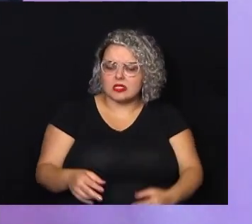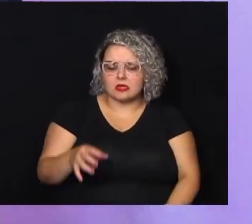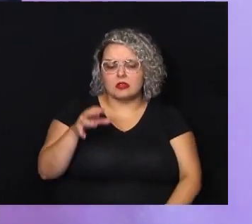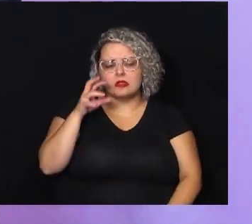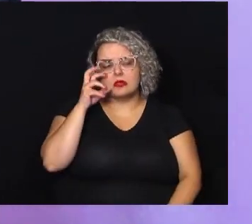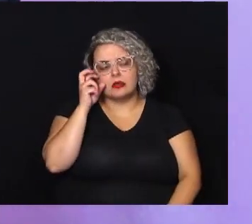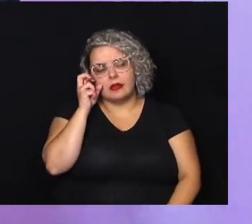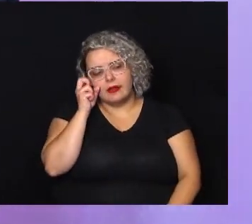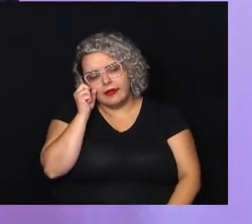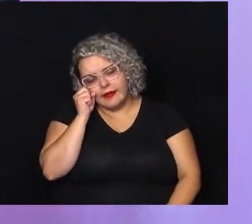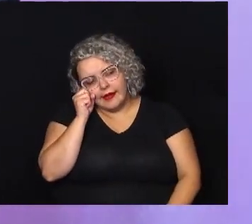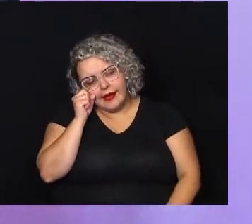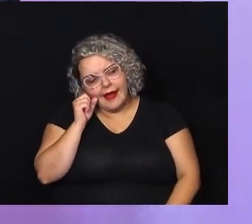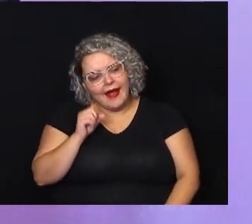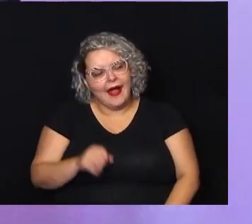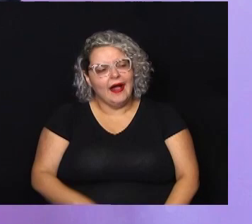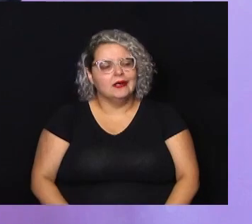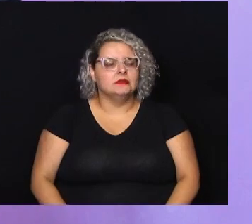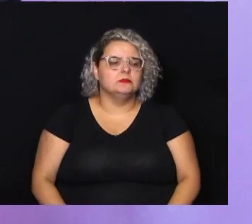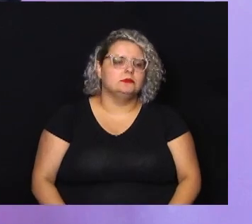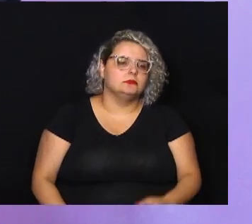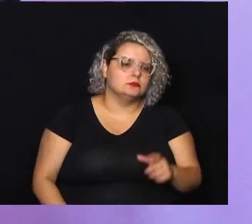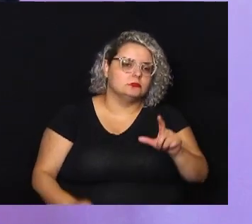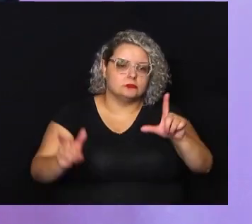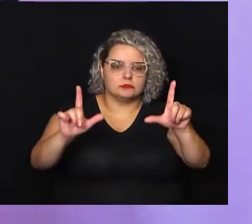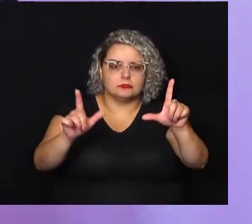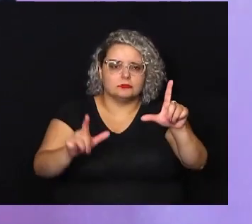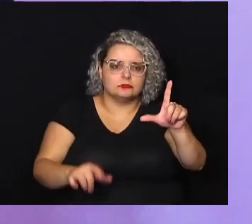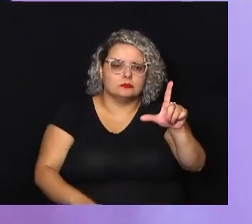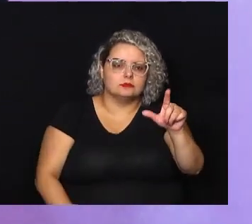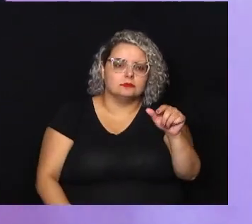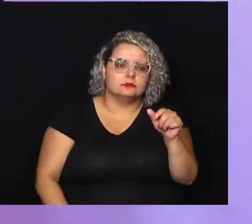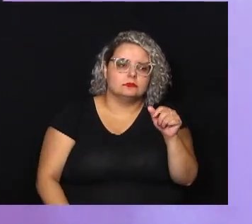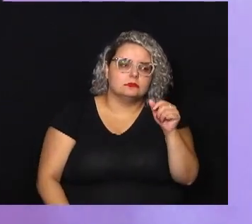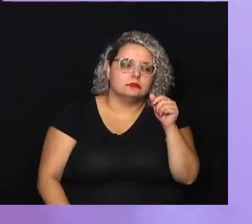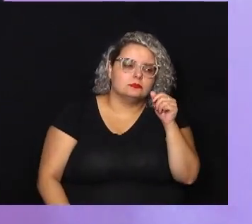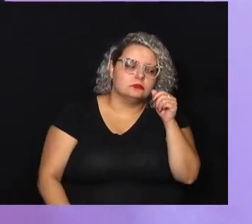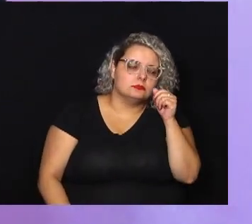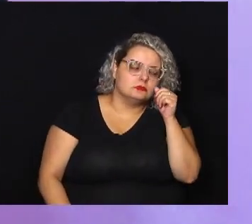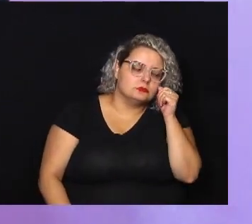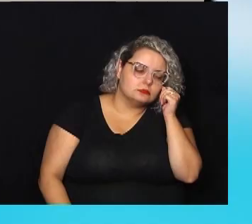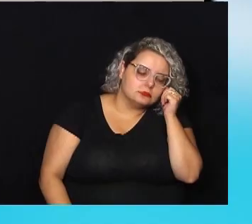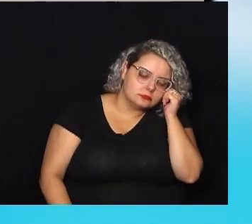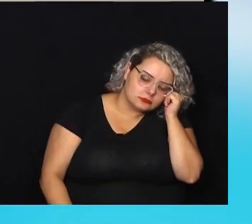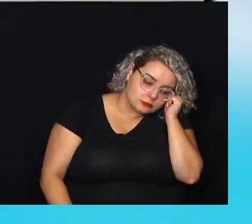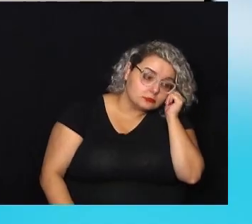estar relacionadas, né, a essa sonolência que acontece durante o dia.